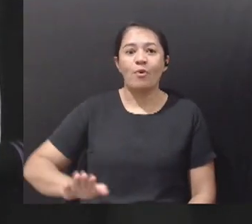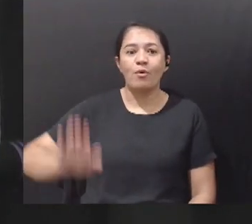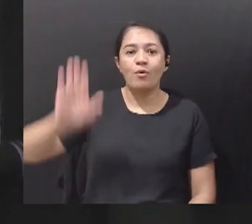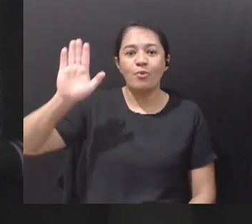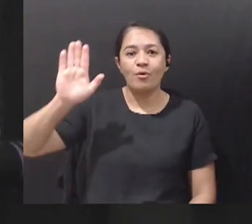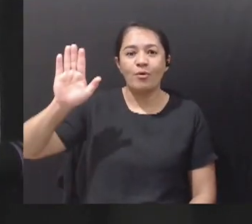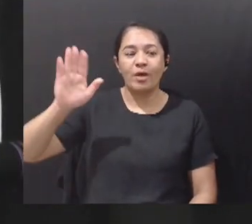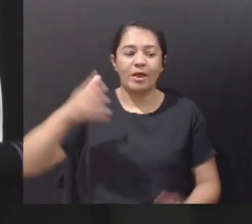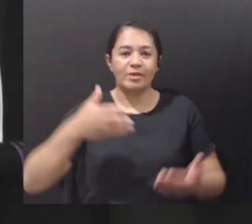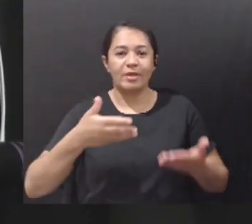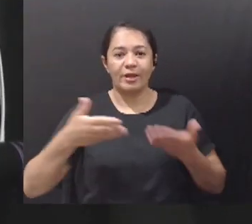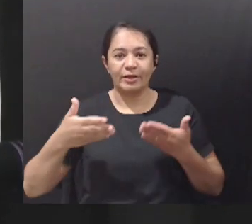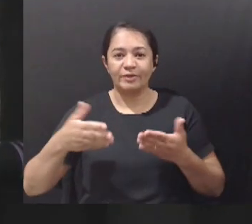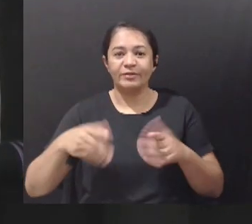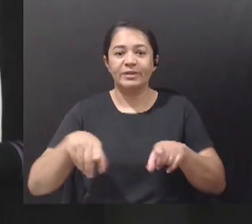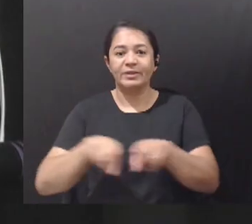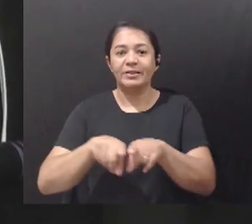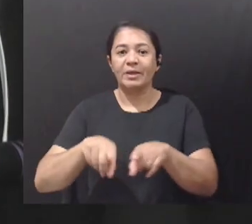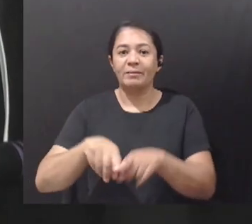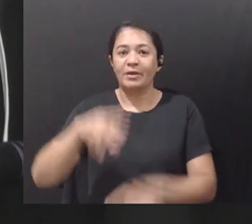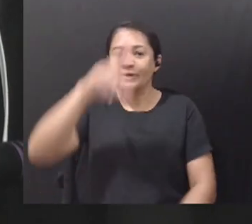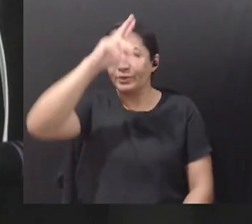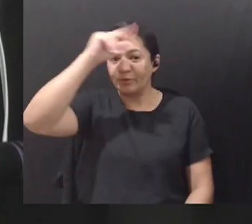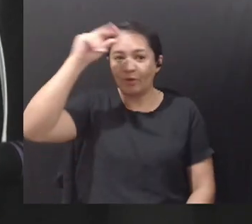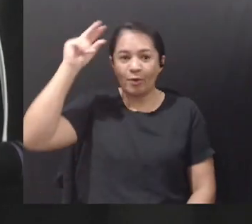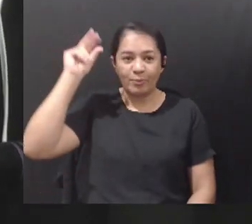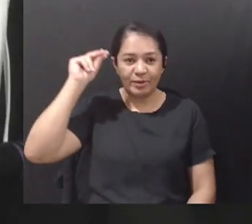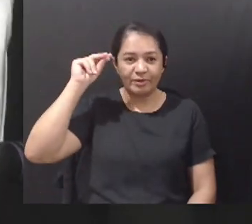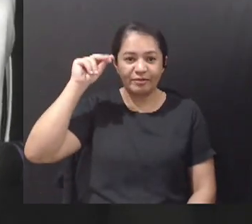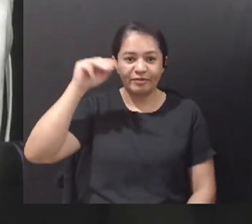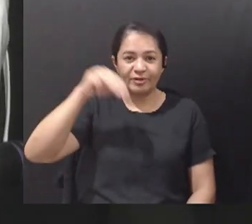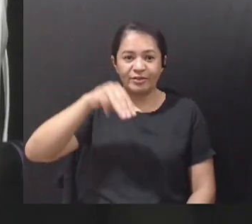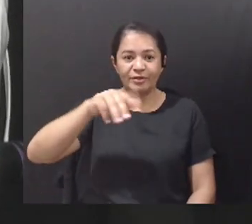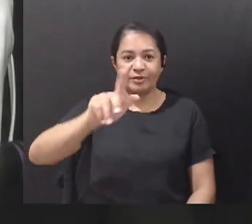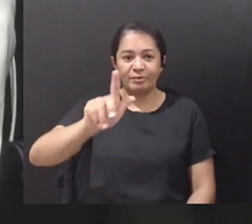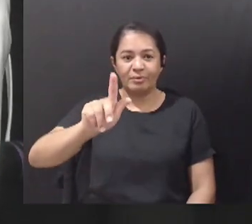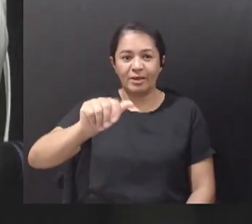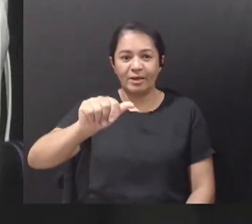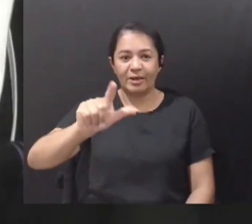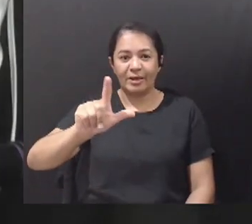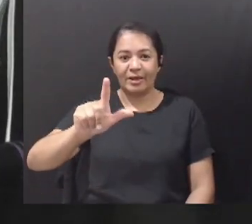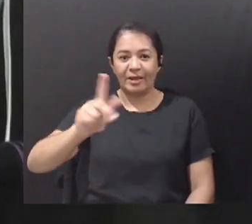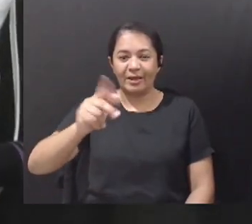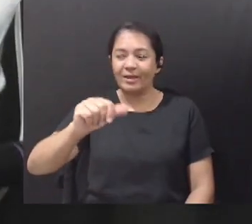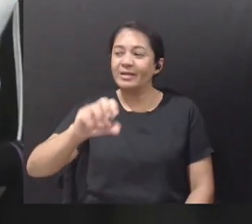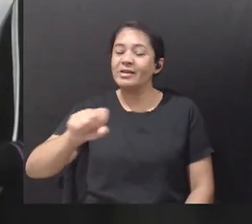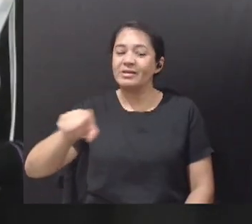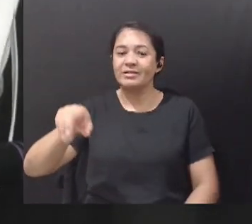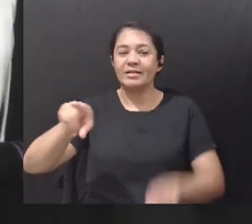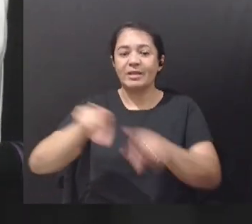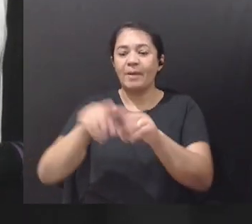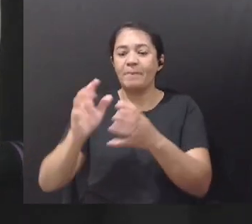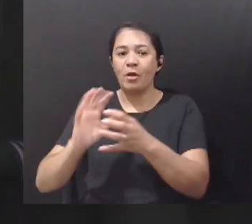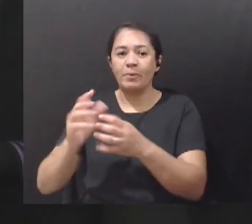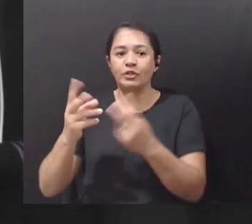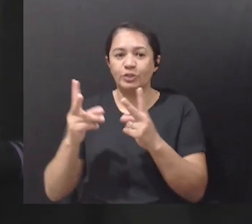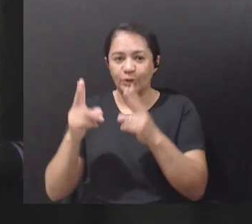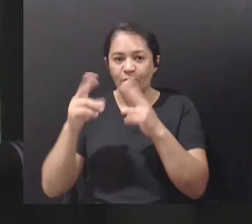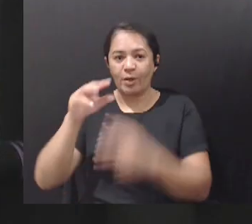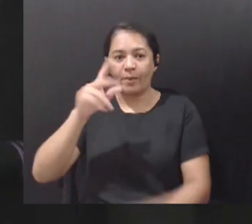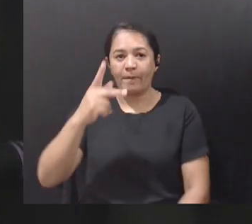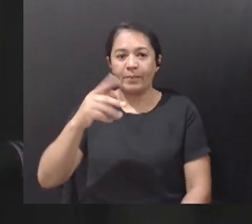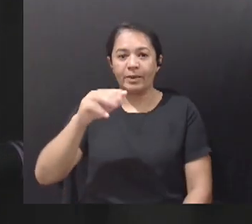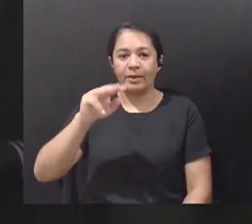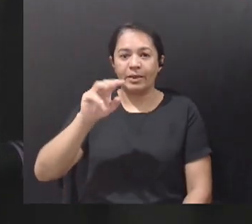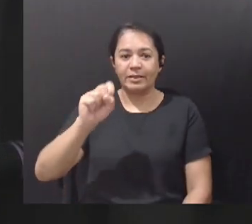prefeito Magalhães Teixeira, que é um homem que também tinha ido para o PSDB. Que também tinha ido, e ele era também, naquela época, do PMDB. Ele tinha